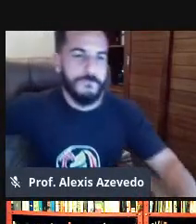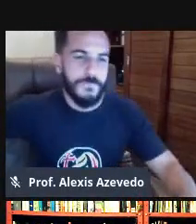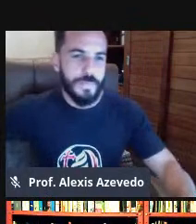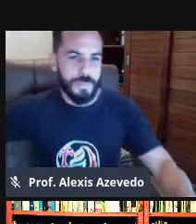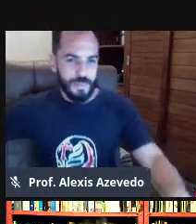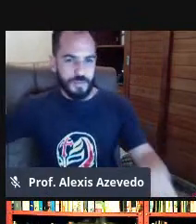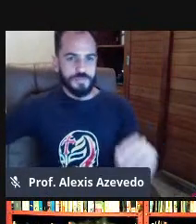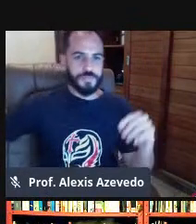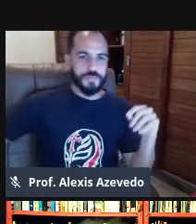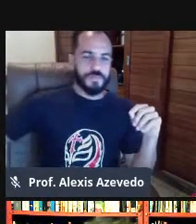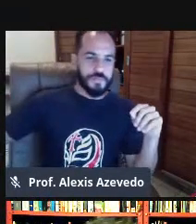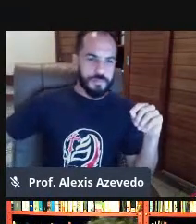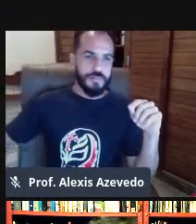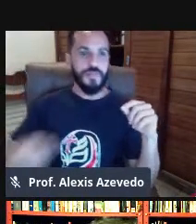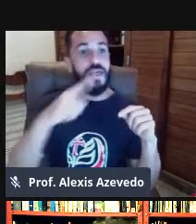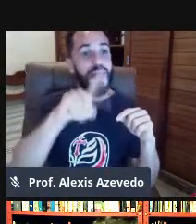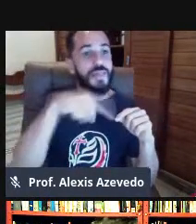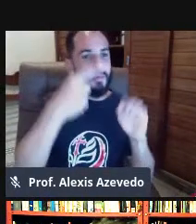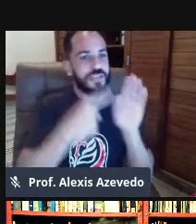eu coloco cada coluna